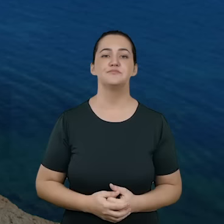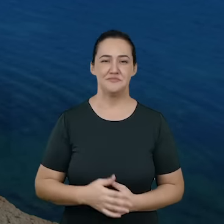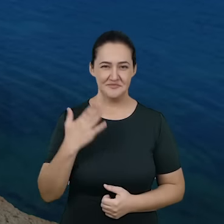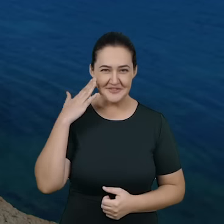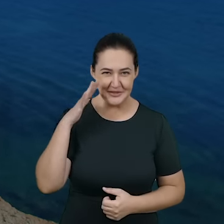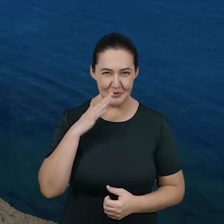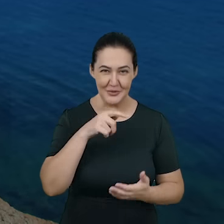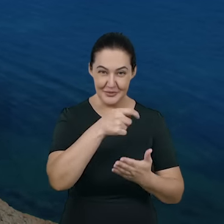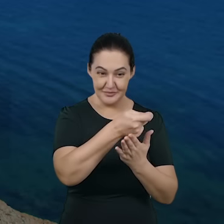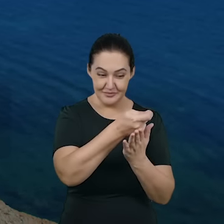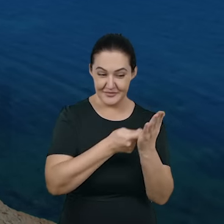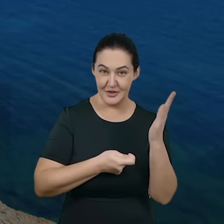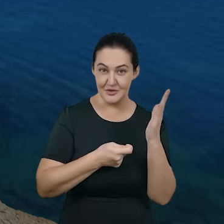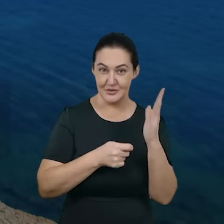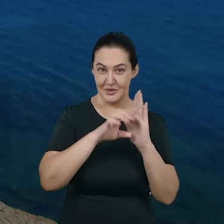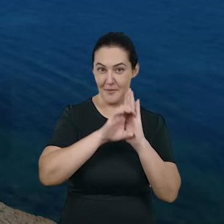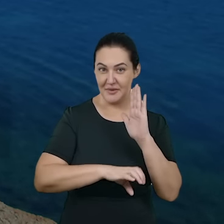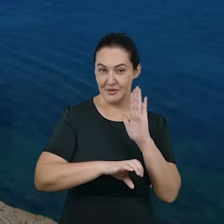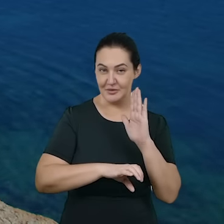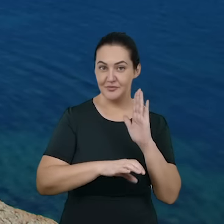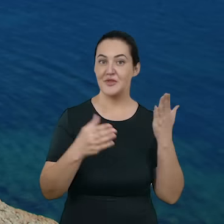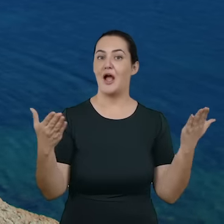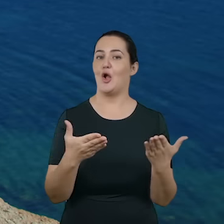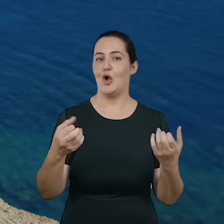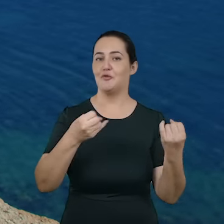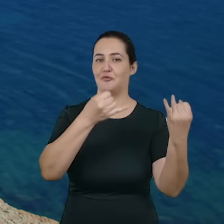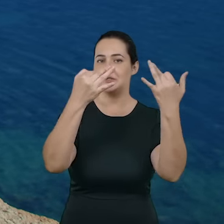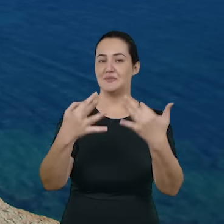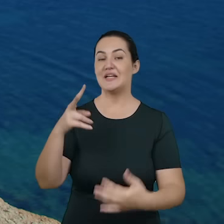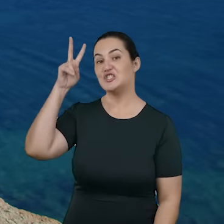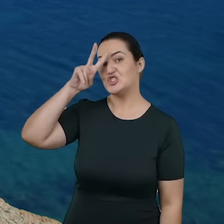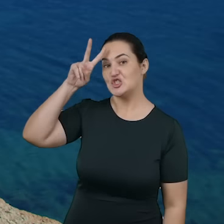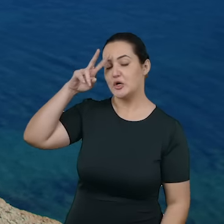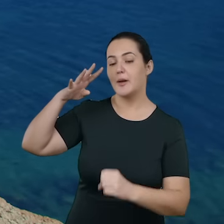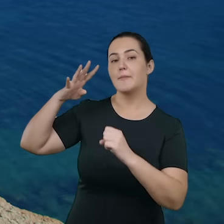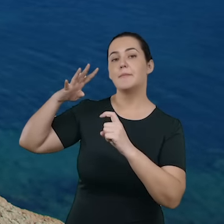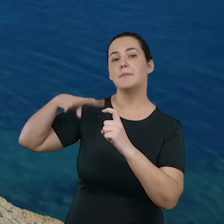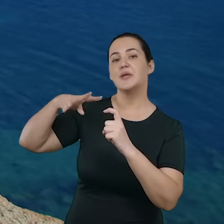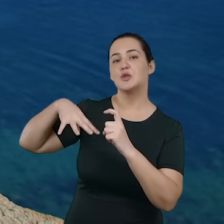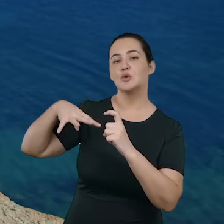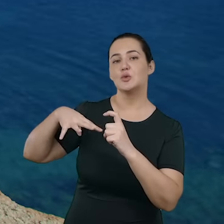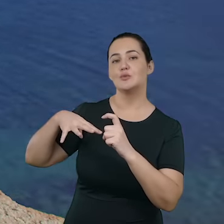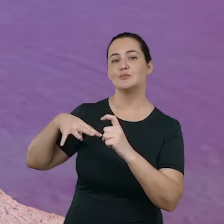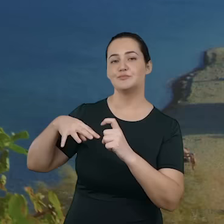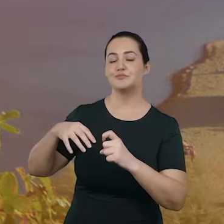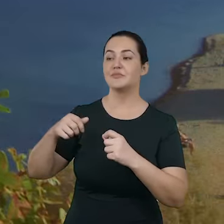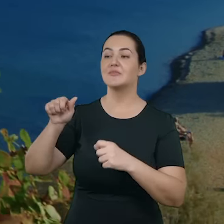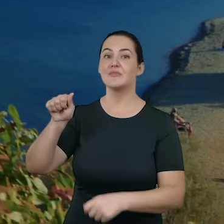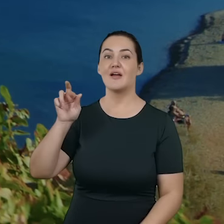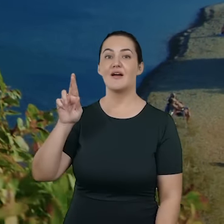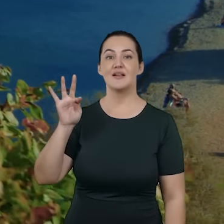você já tem esses elementos do Apocalipse em mente, eu estou pronto para contar para você o mito de